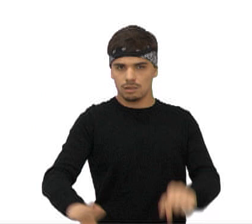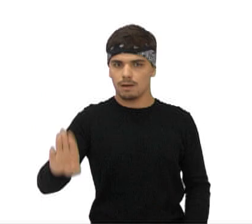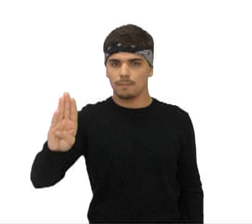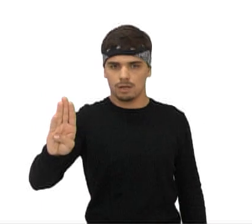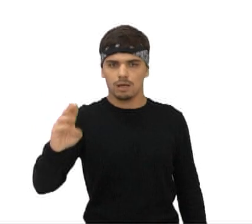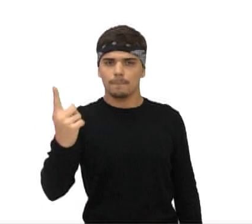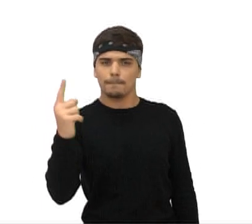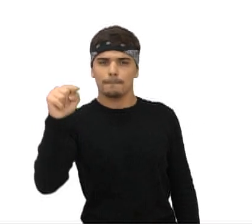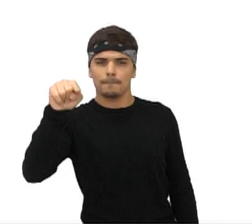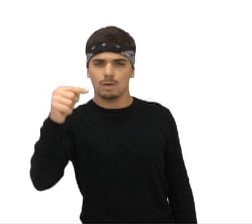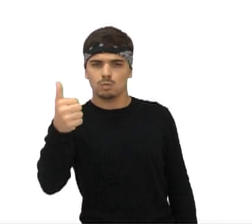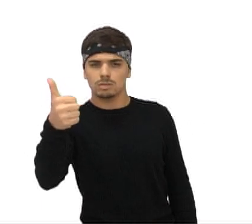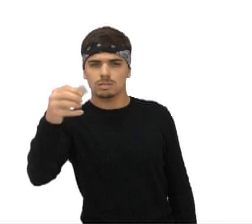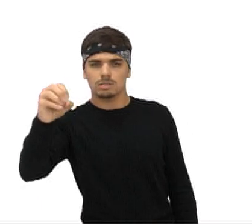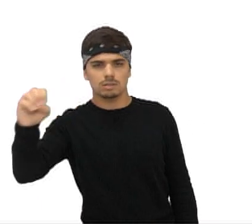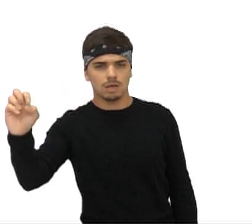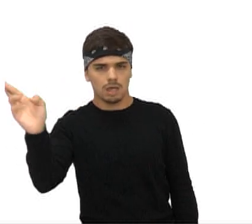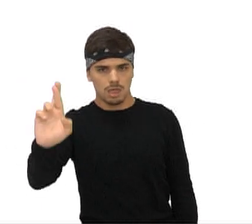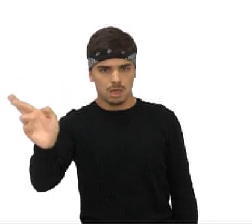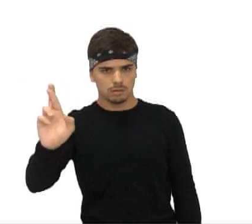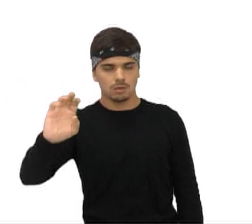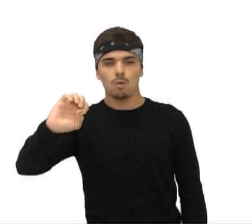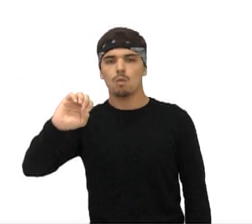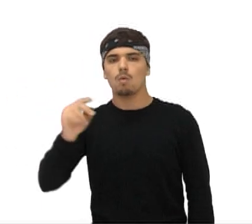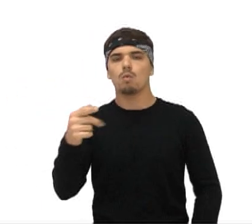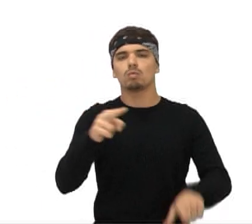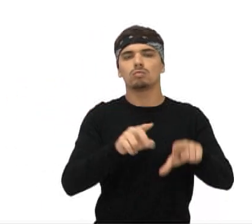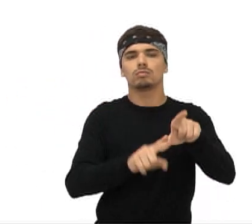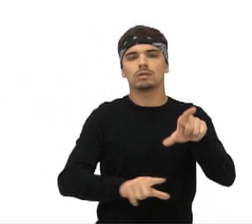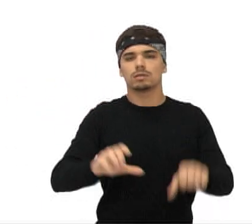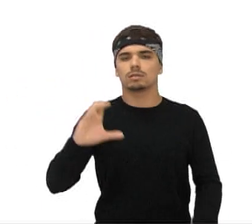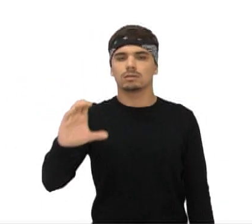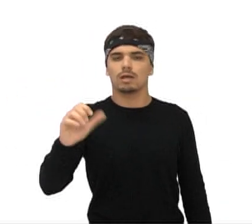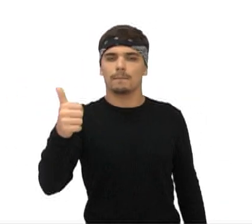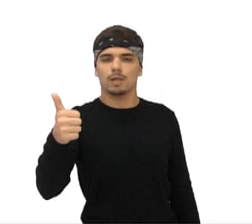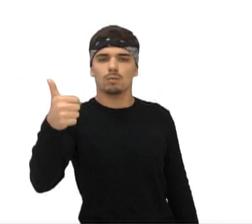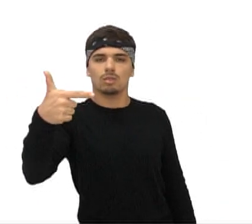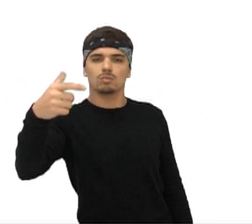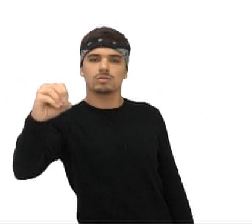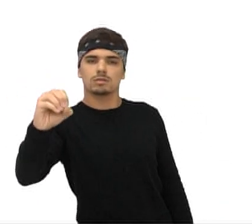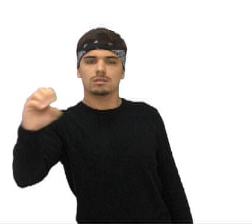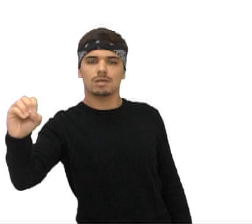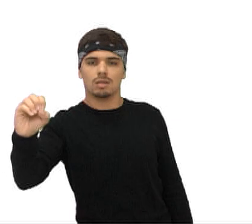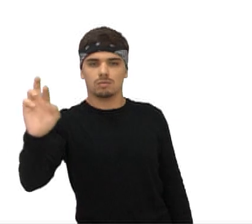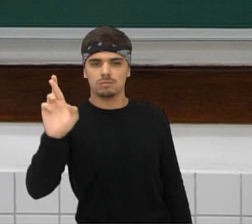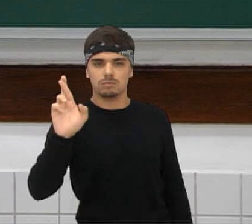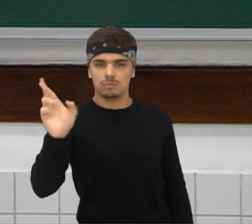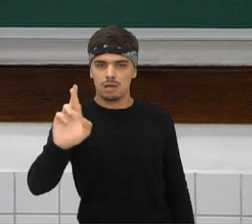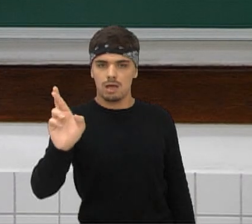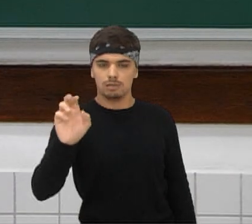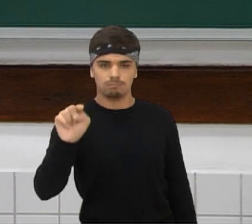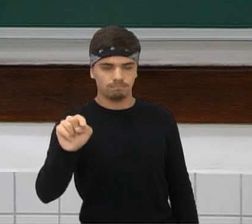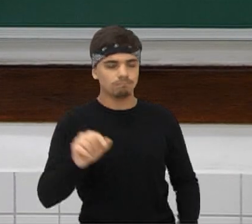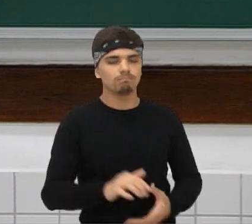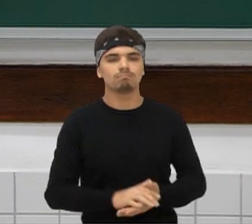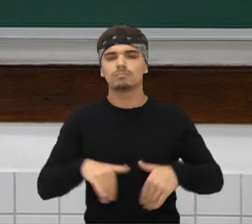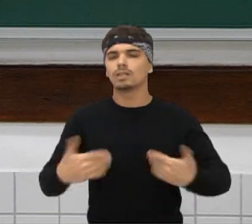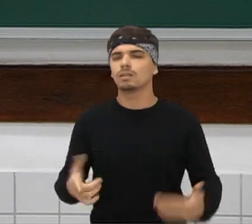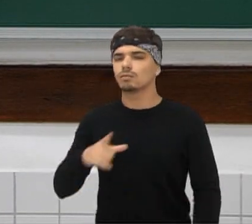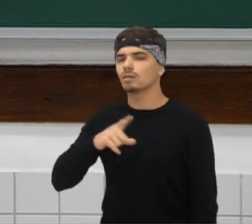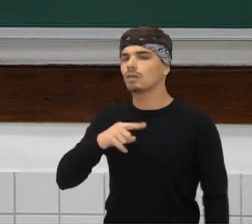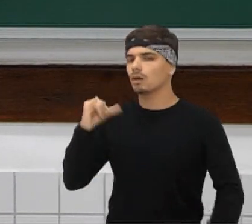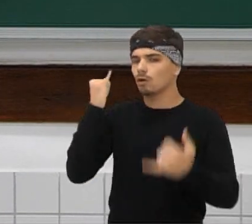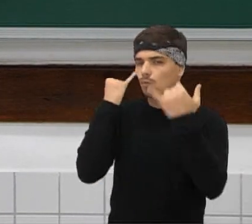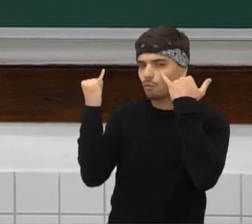B, R$1.100 ou letra C, R$1.200. Então, com esses dados que a gente